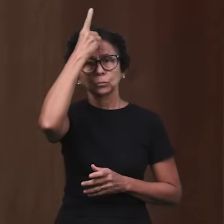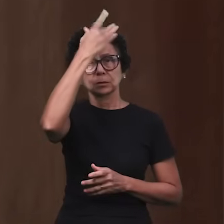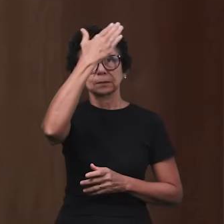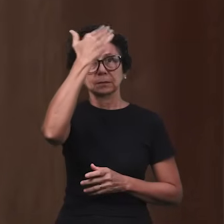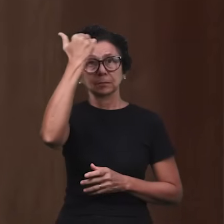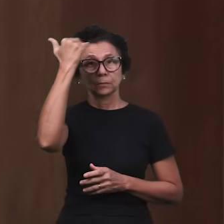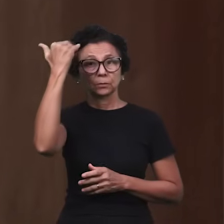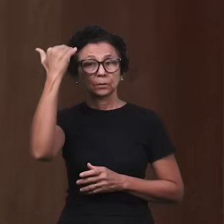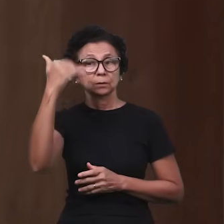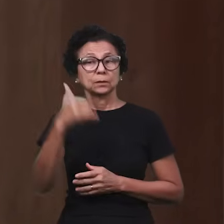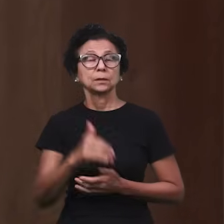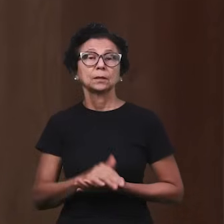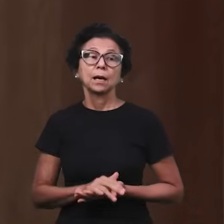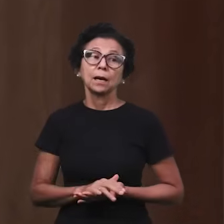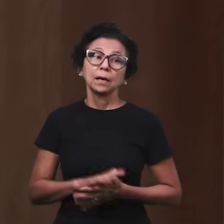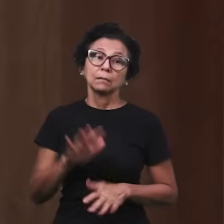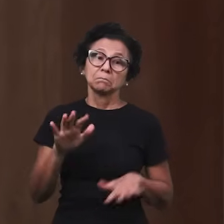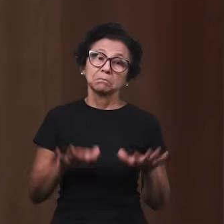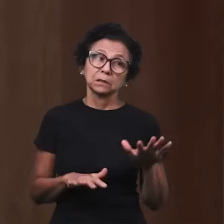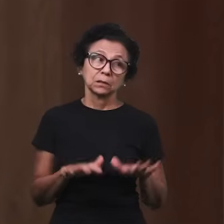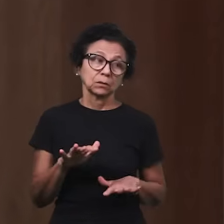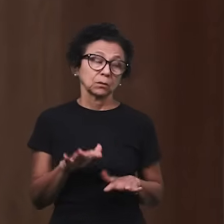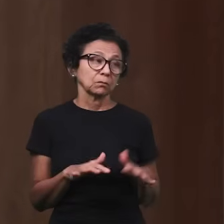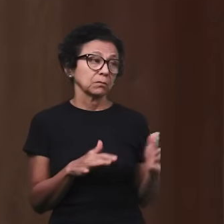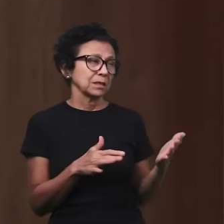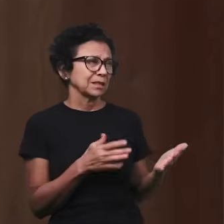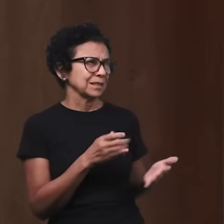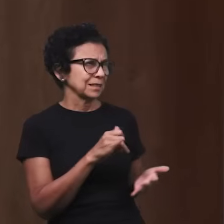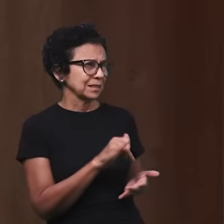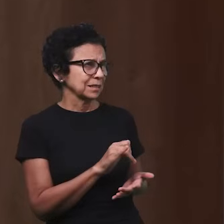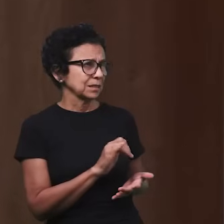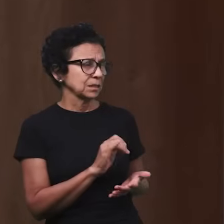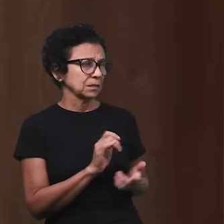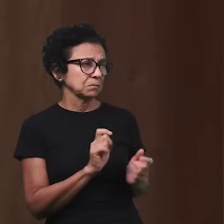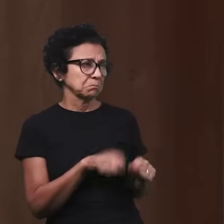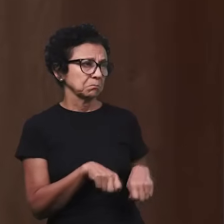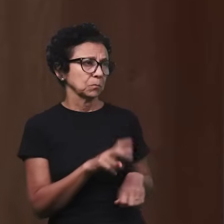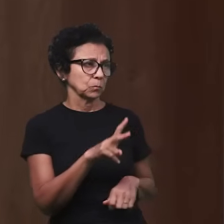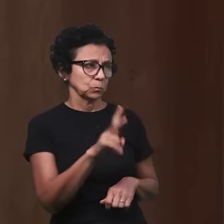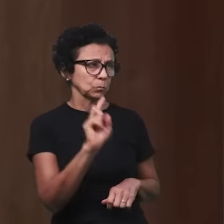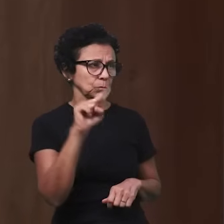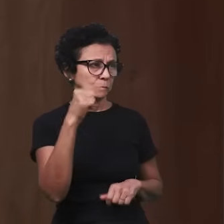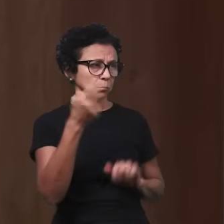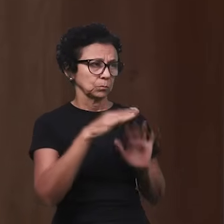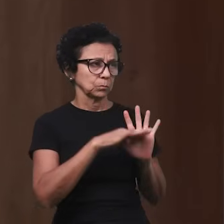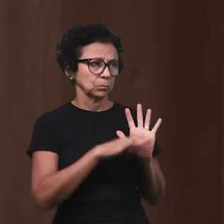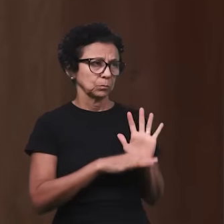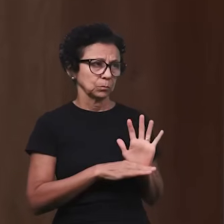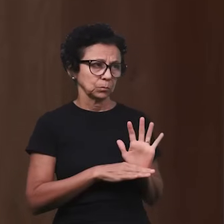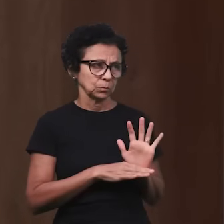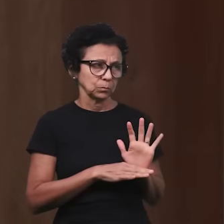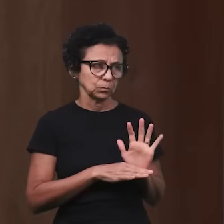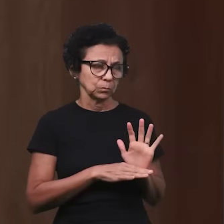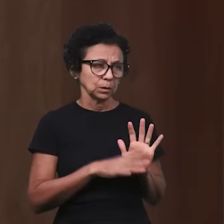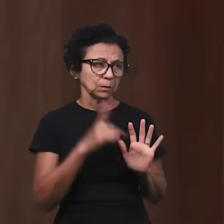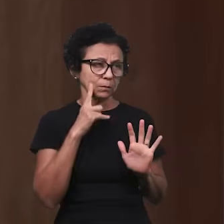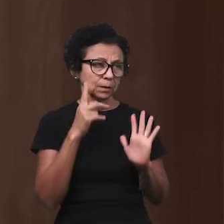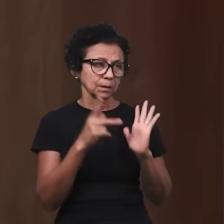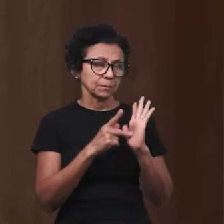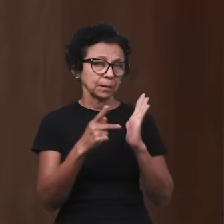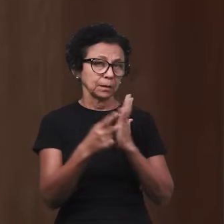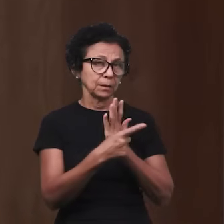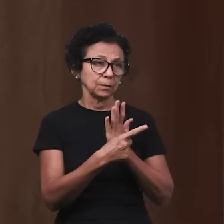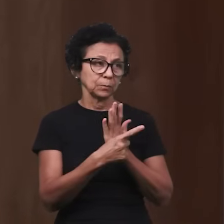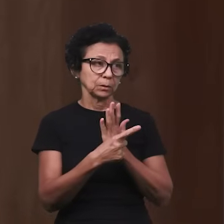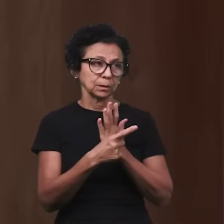dom de sabedoria, ainda até talvez, o Alexandre, se der para a gente prorrogar em um outro programa, entrar